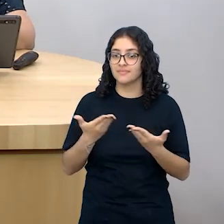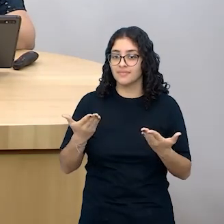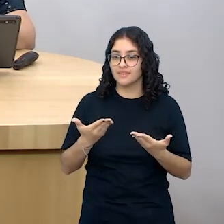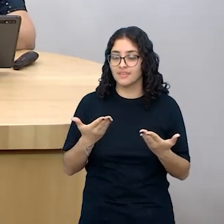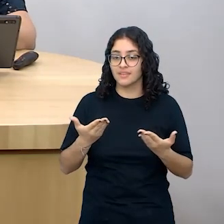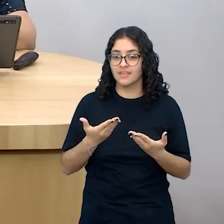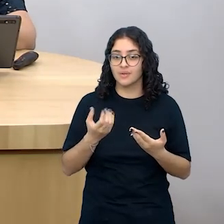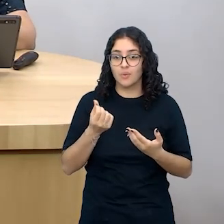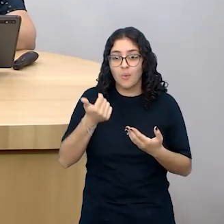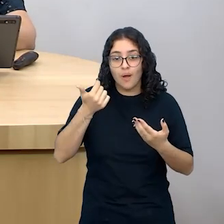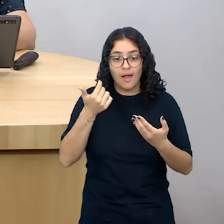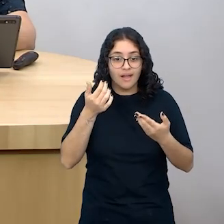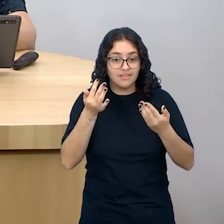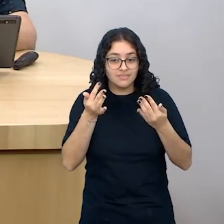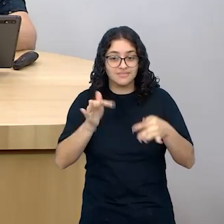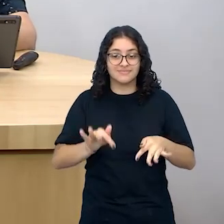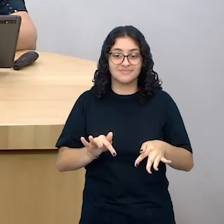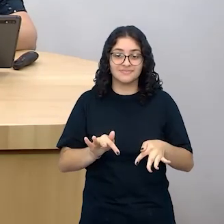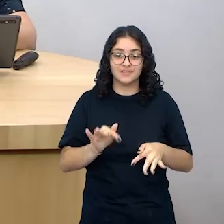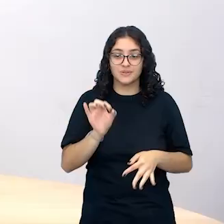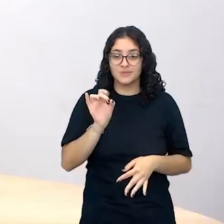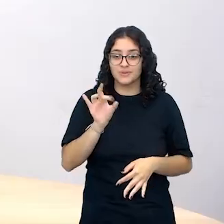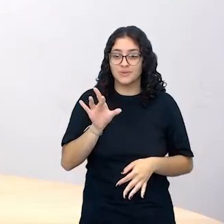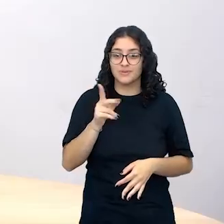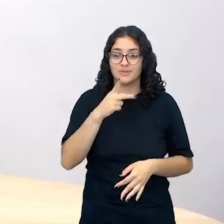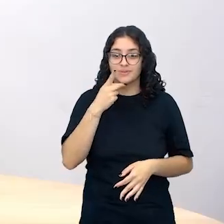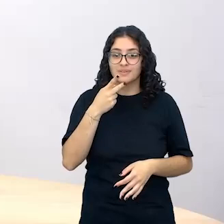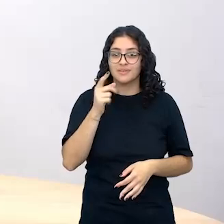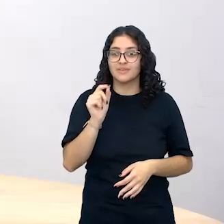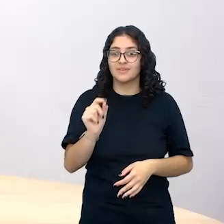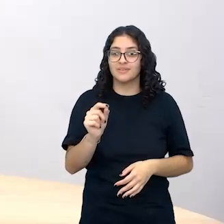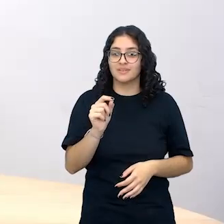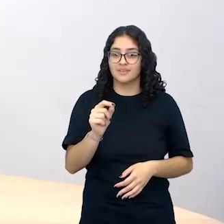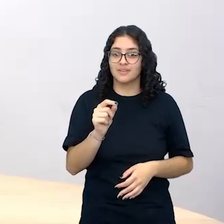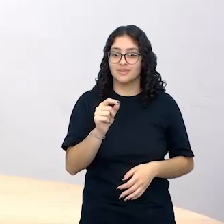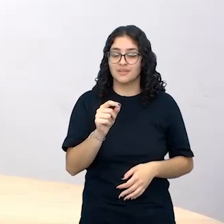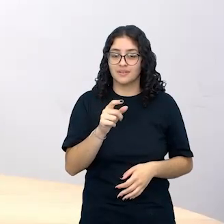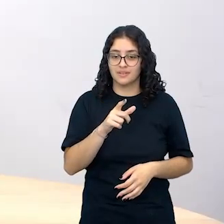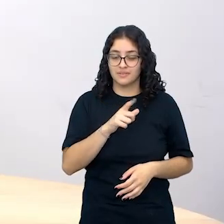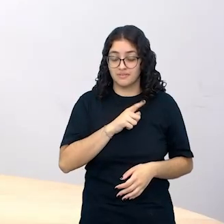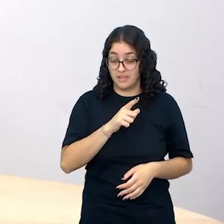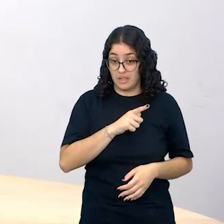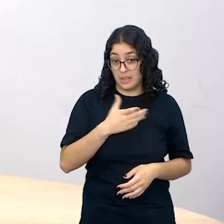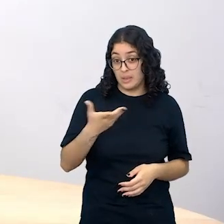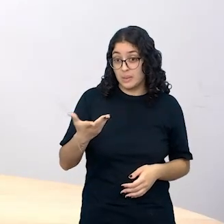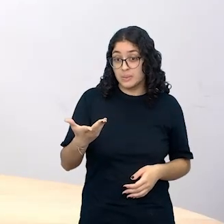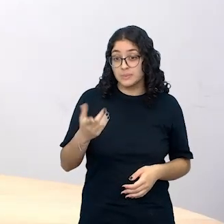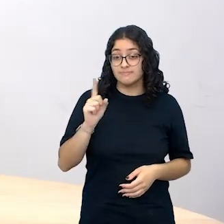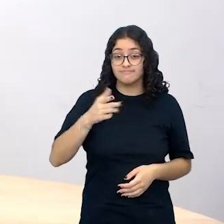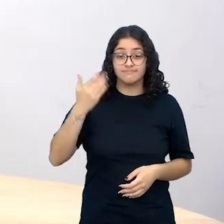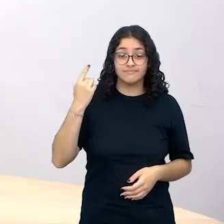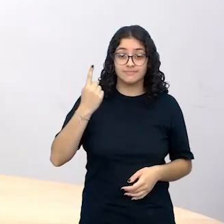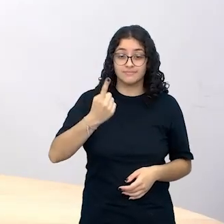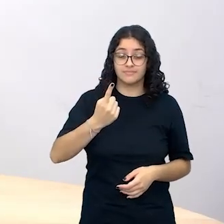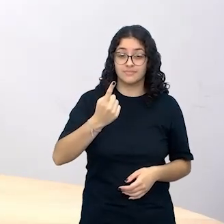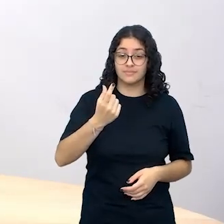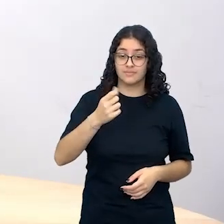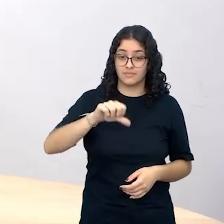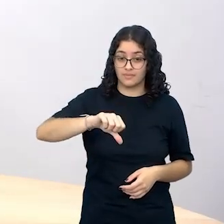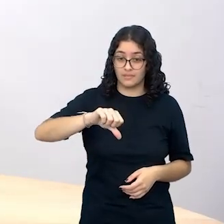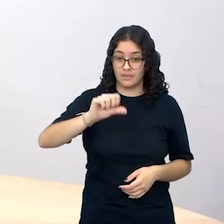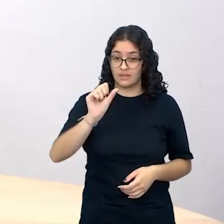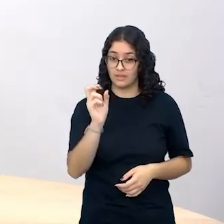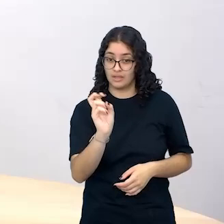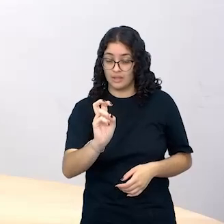quase terminando. Só para falar, só para comentar que apesar de ter desde 1965 o